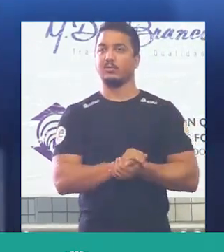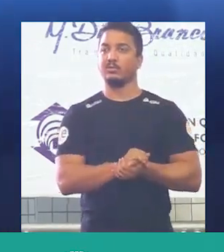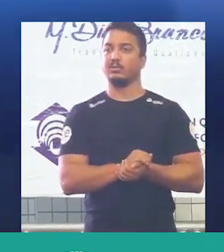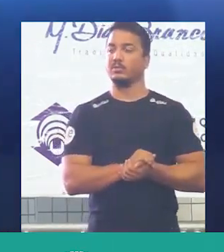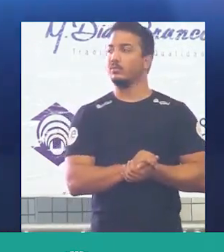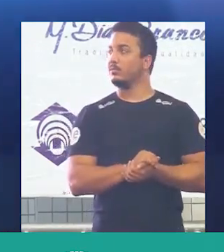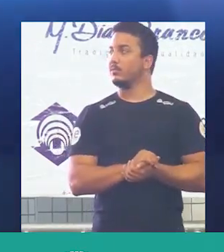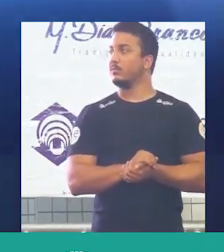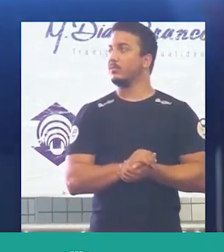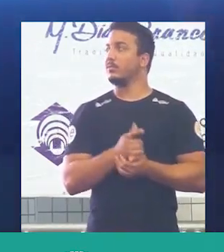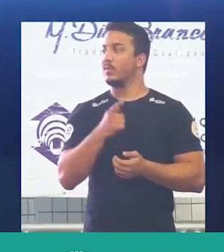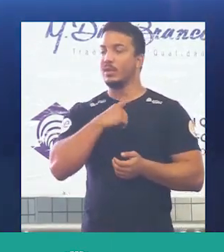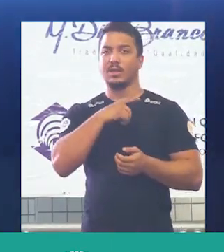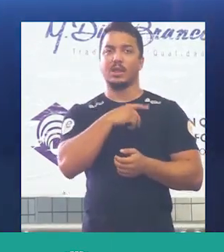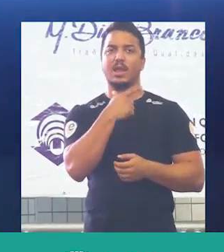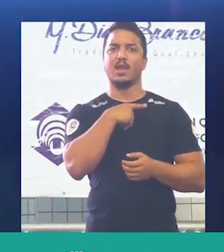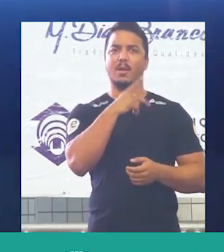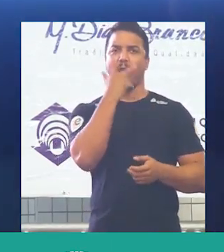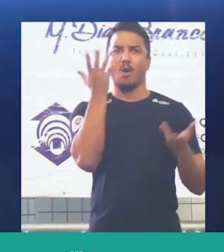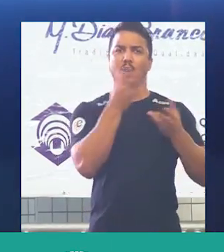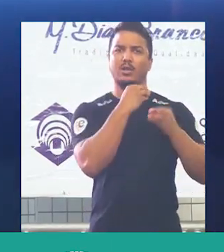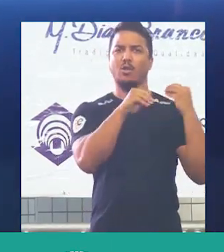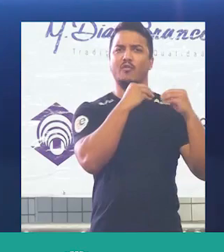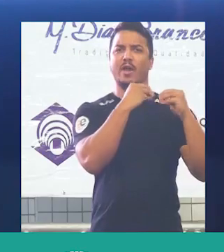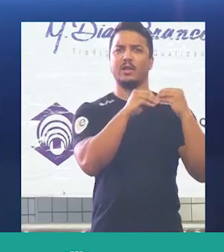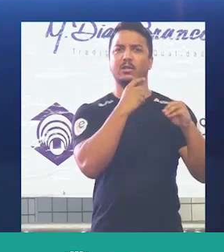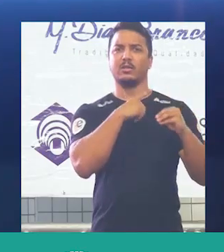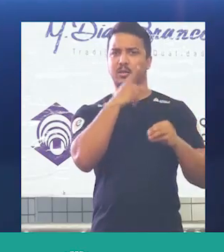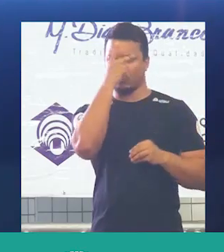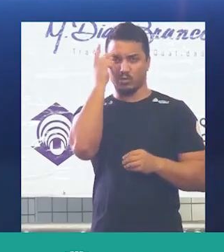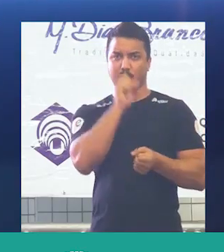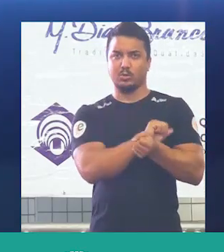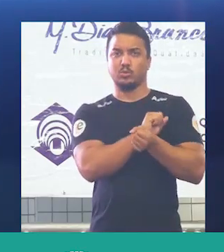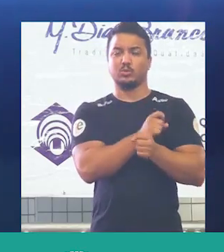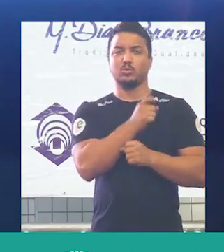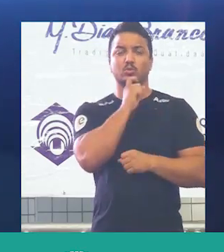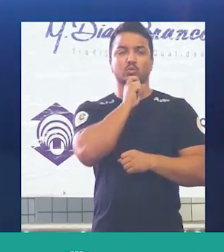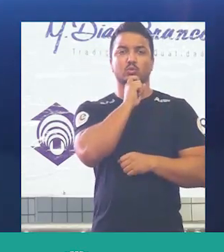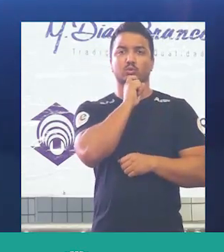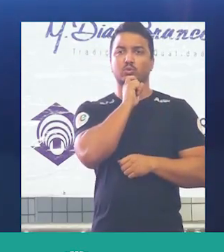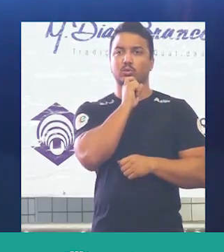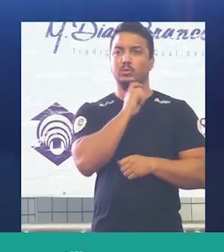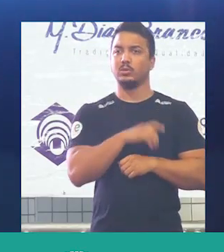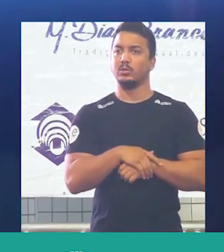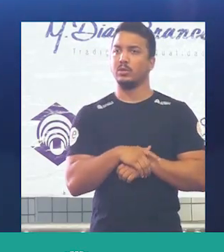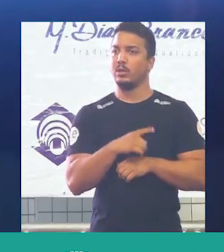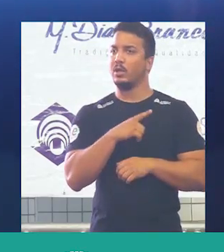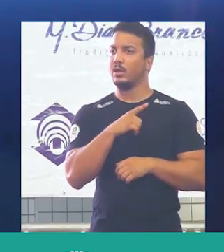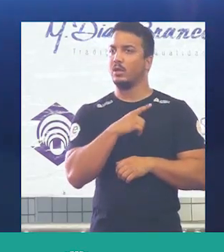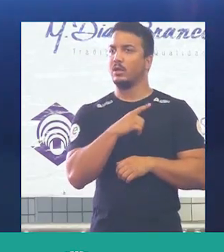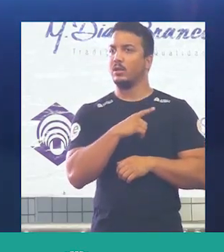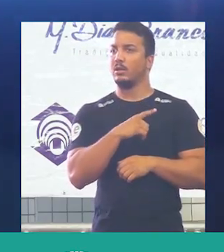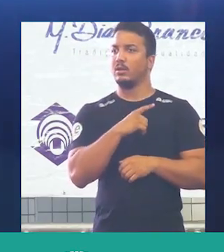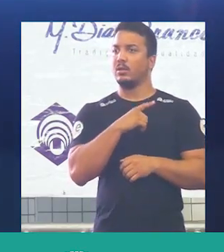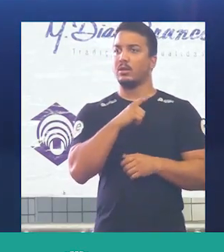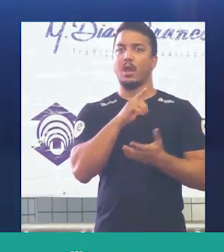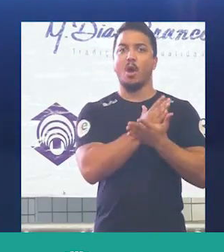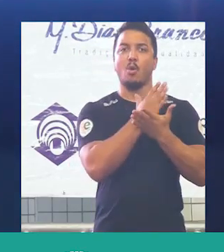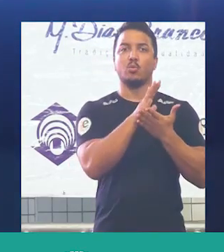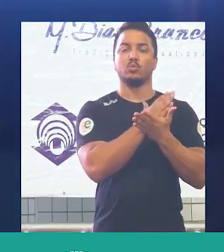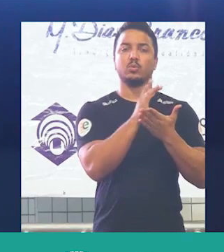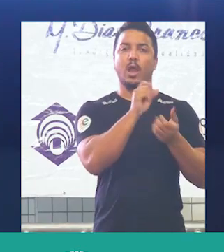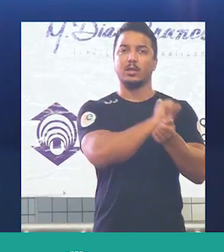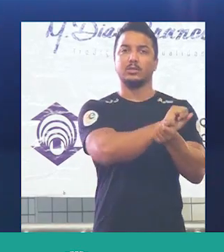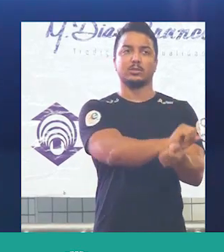novela. Não tem uma novela agora que tem um povo que foi congelado, né? Não tem? Aí tinha uns que eram